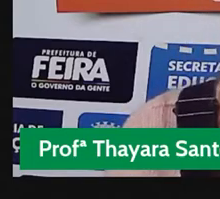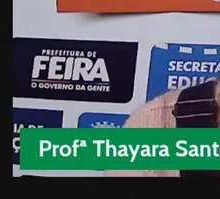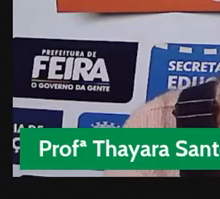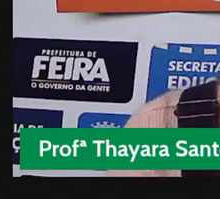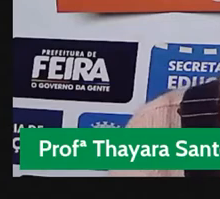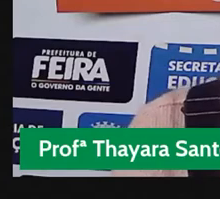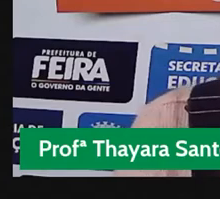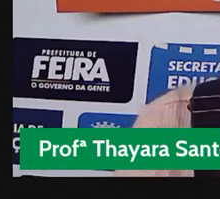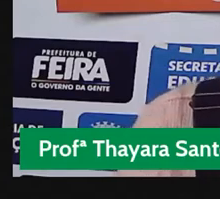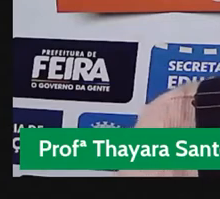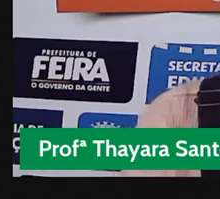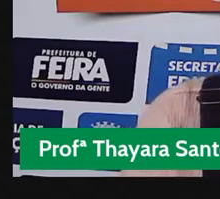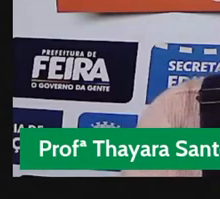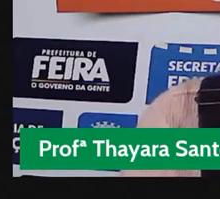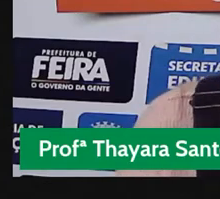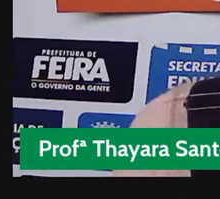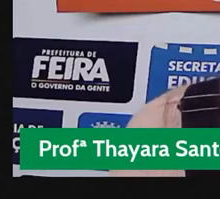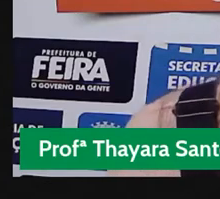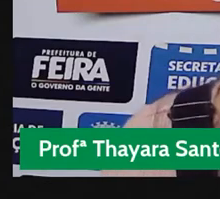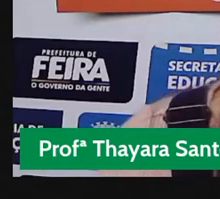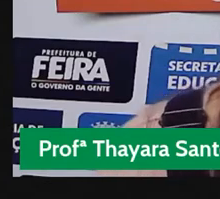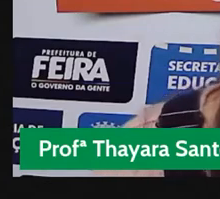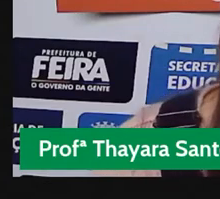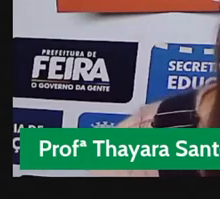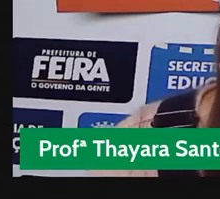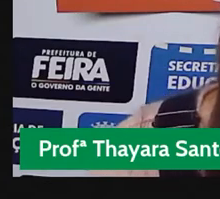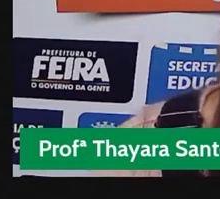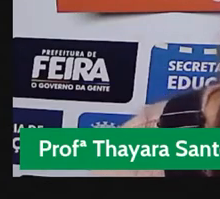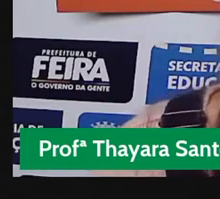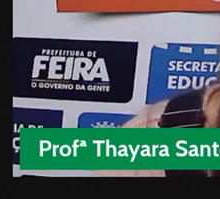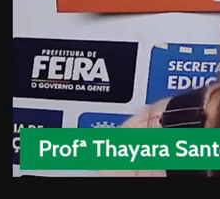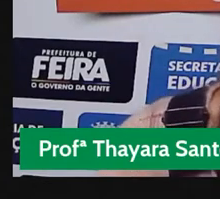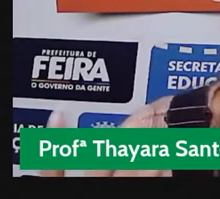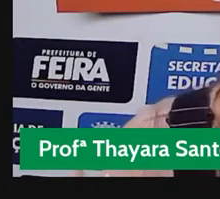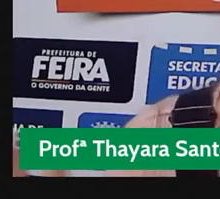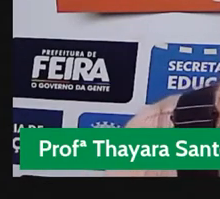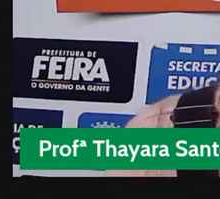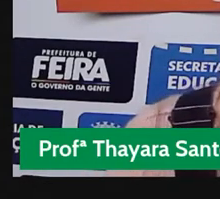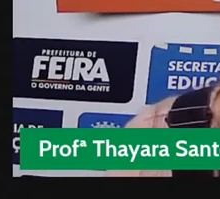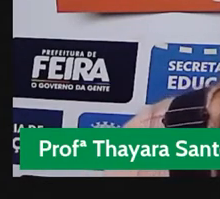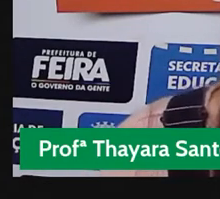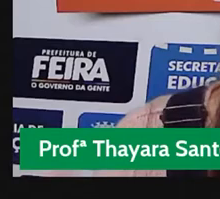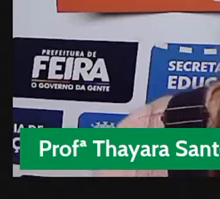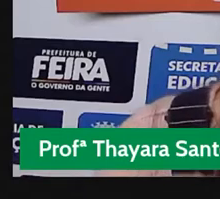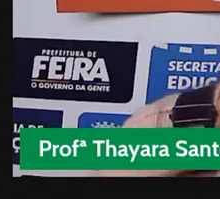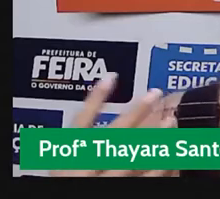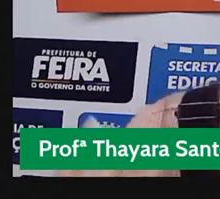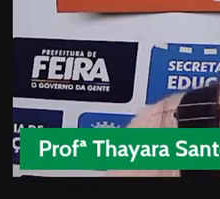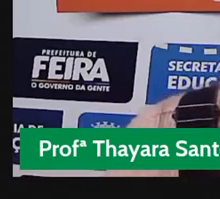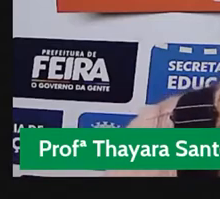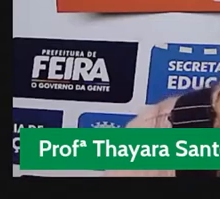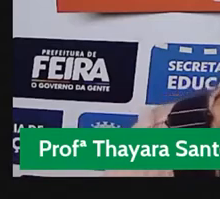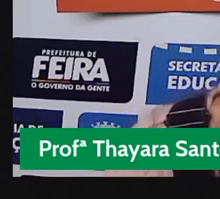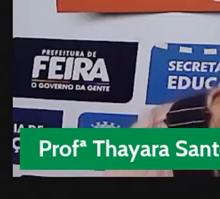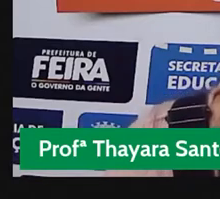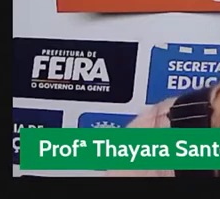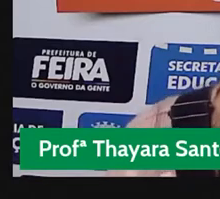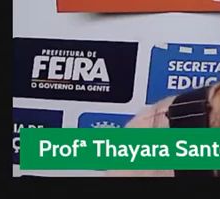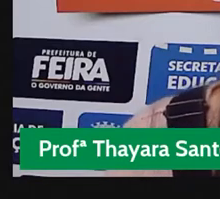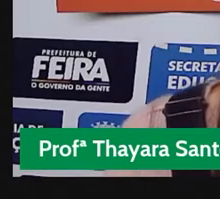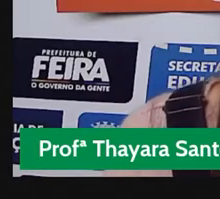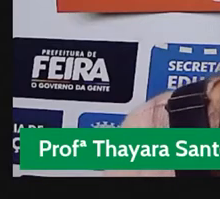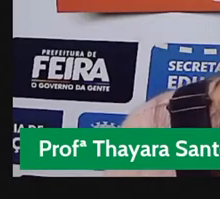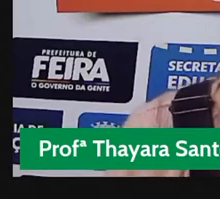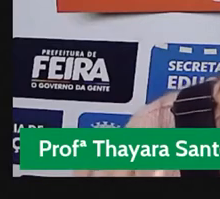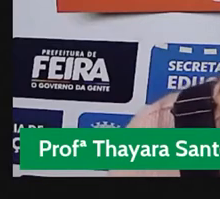relacionadas com a temperatura da terra então alguns processos vão acontecer na atmosfera e esses processos vão garantir